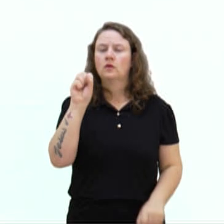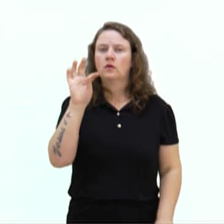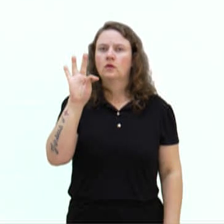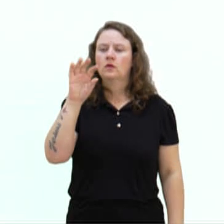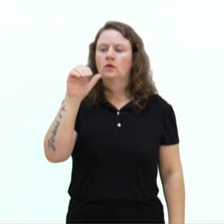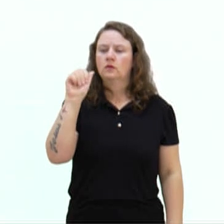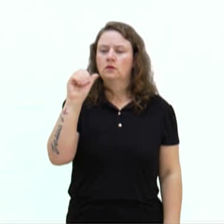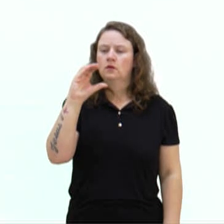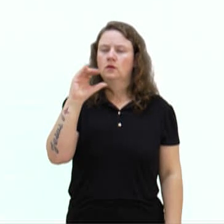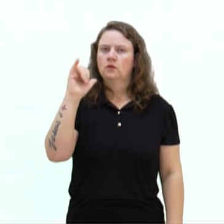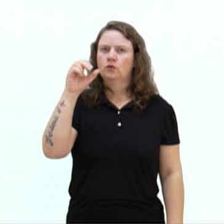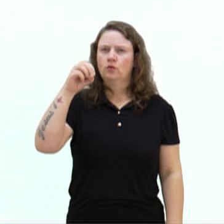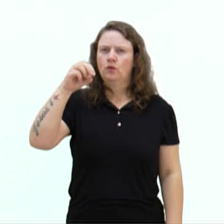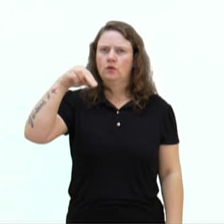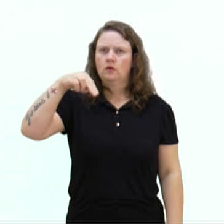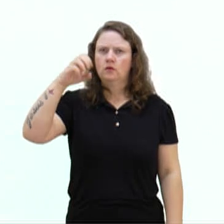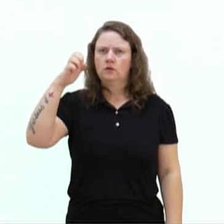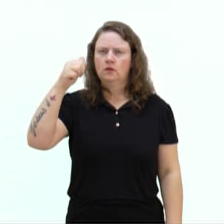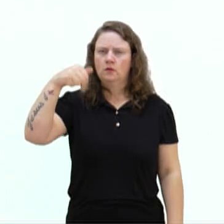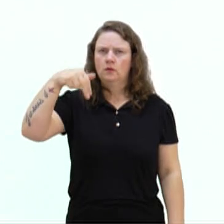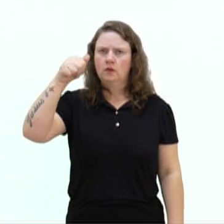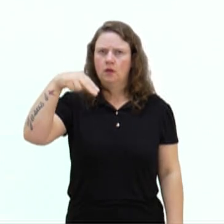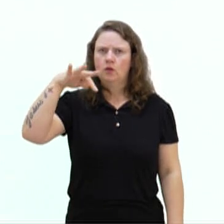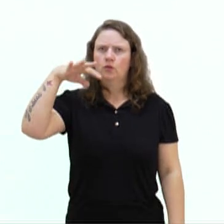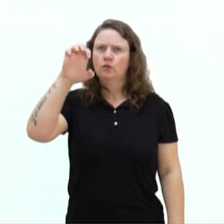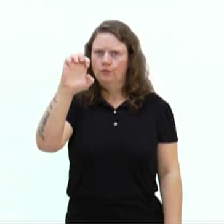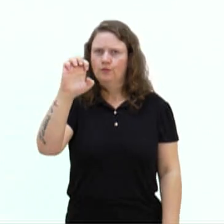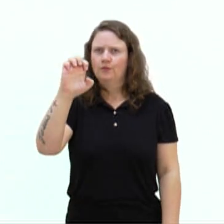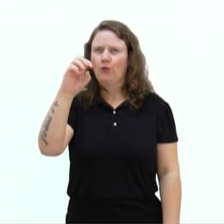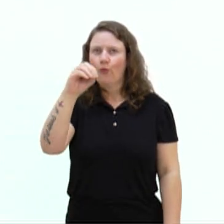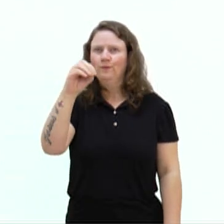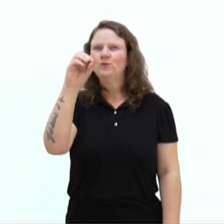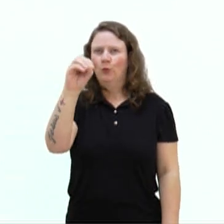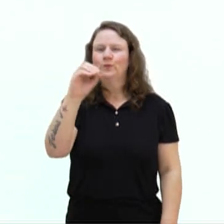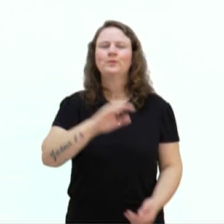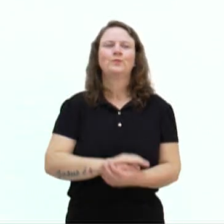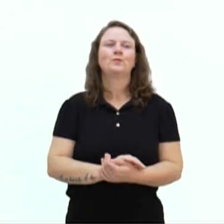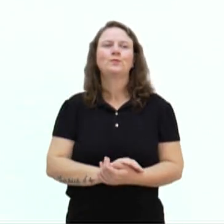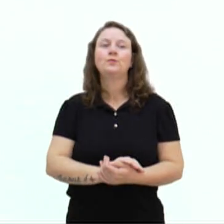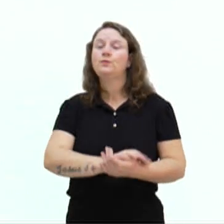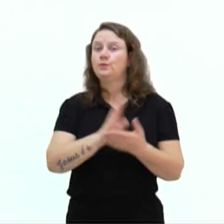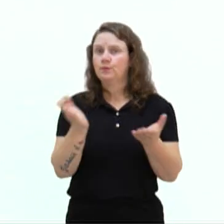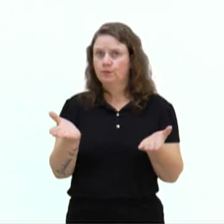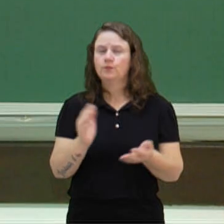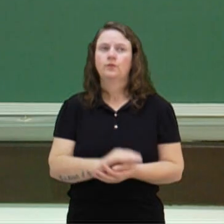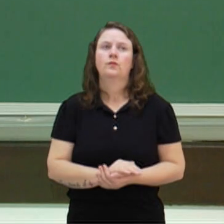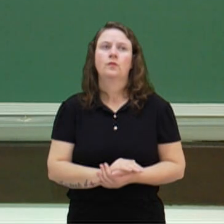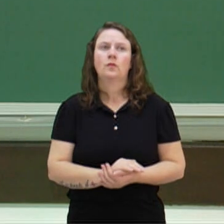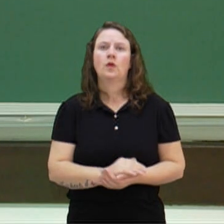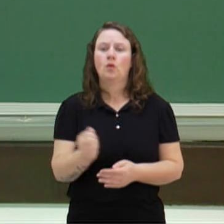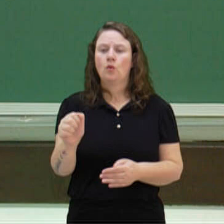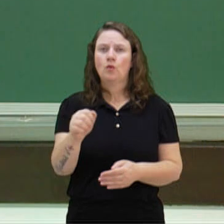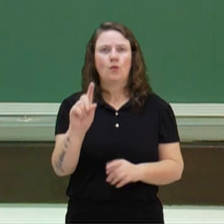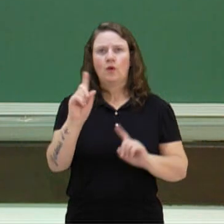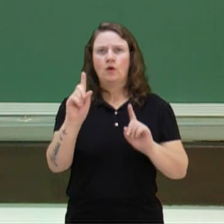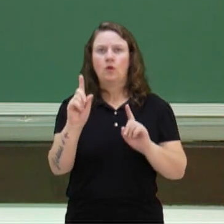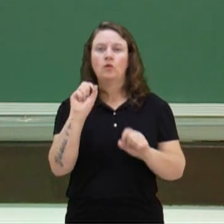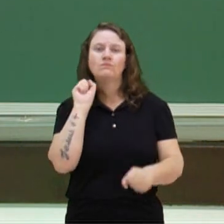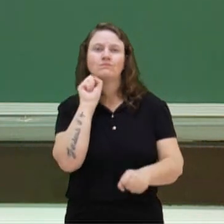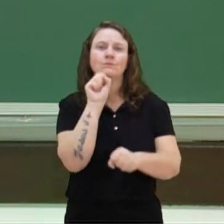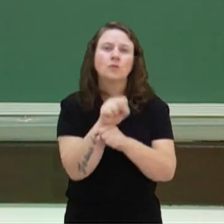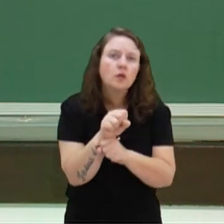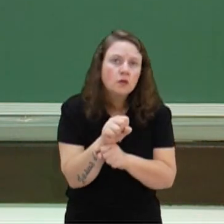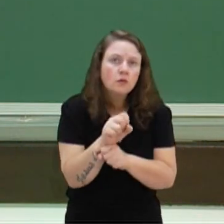você moverá os itens para o mapa à medida que descobrir onde eles se encaixam. Então, estacionamento, porque ali eles